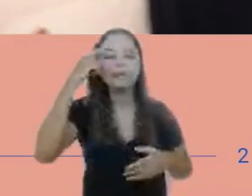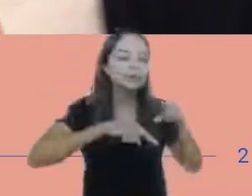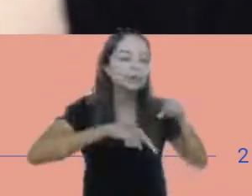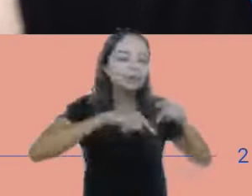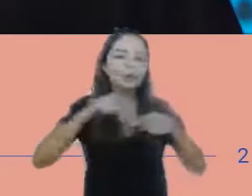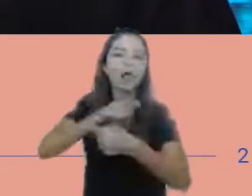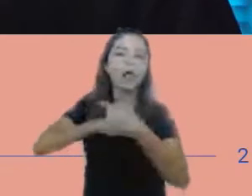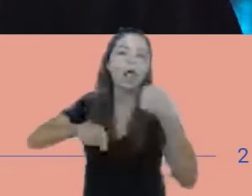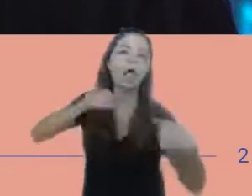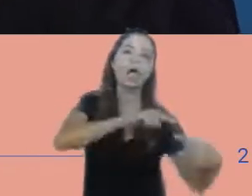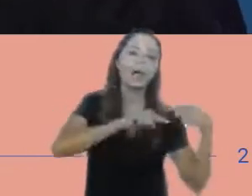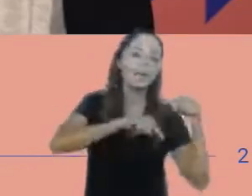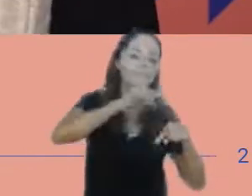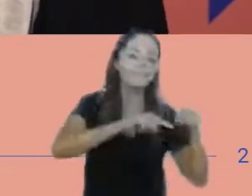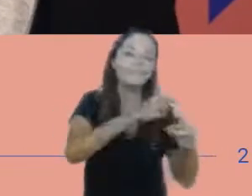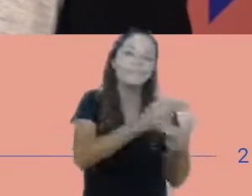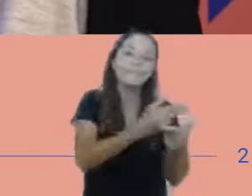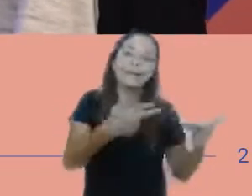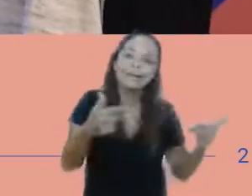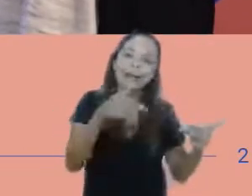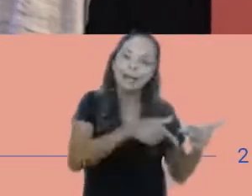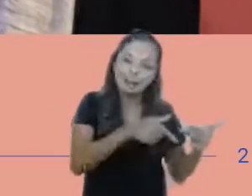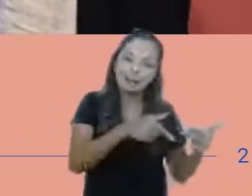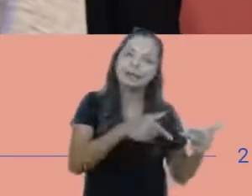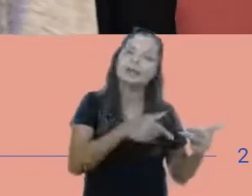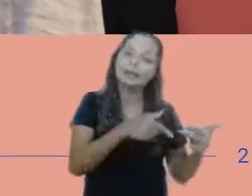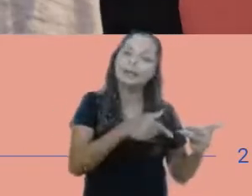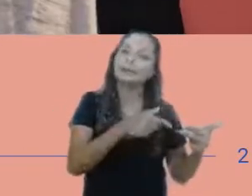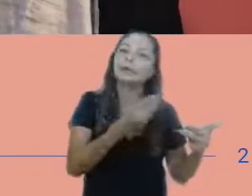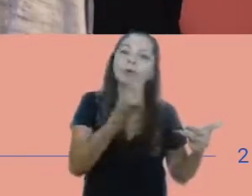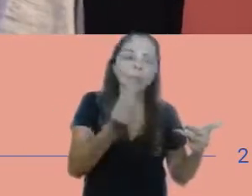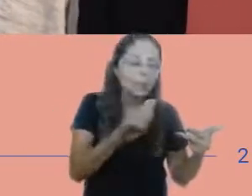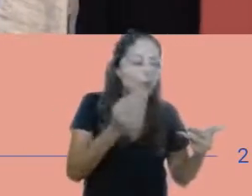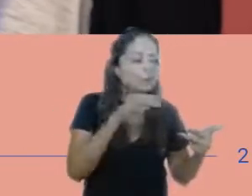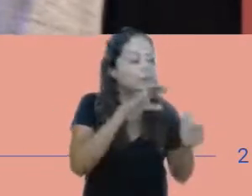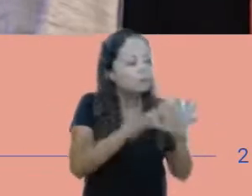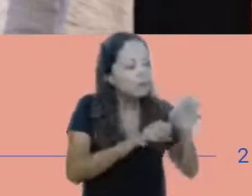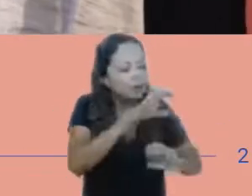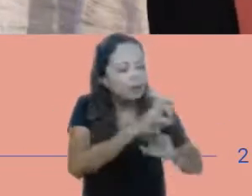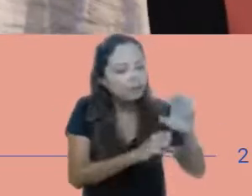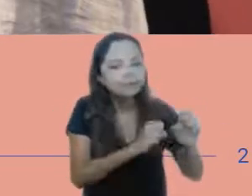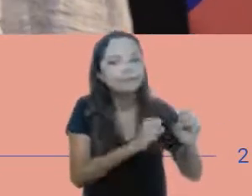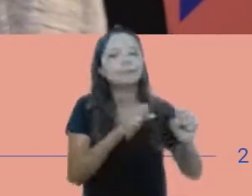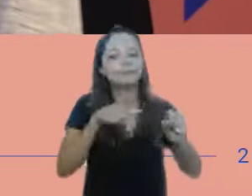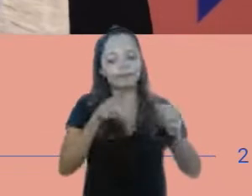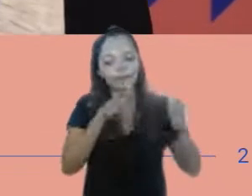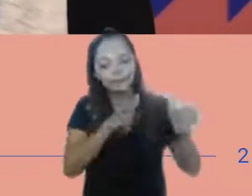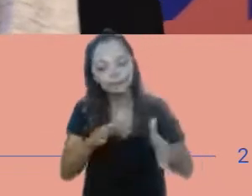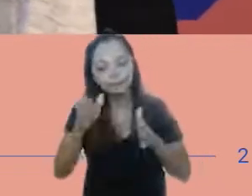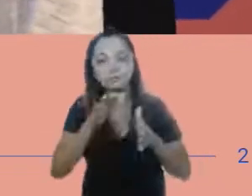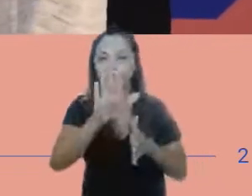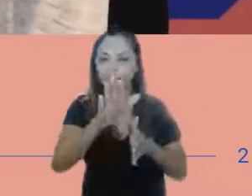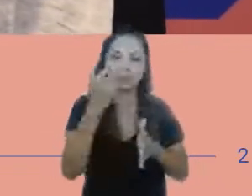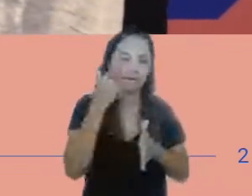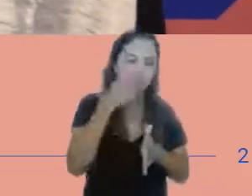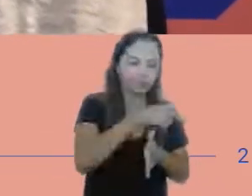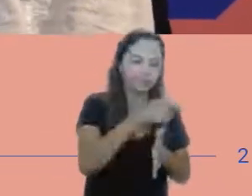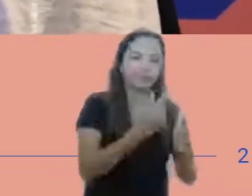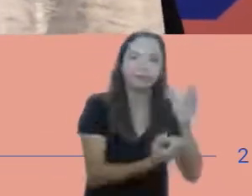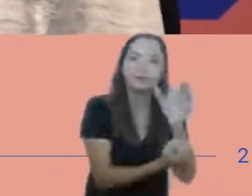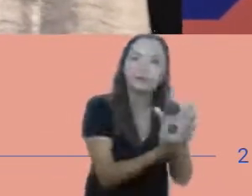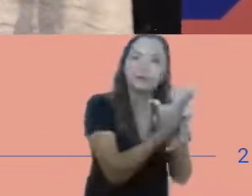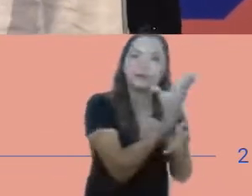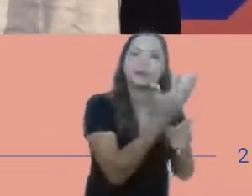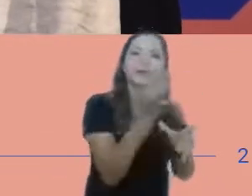de como incorporar isso no processo produtivo avaliando a gestão de resíduos das plantas mas também sem esquecer o